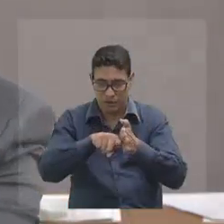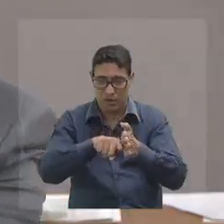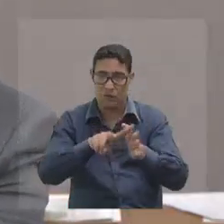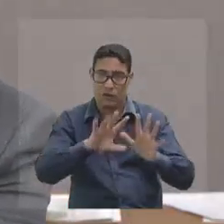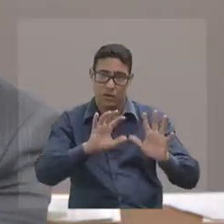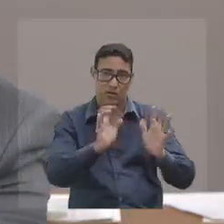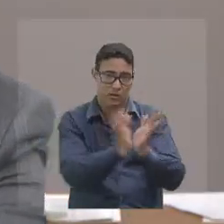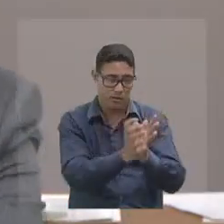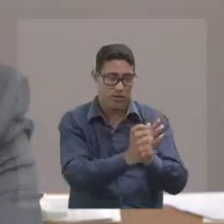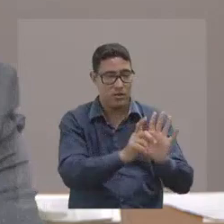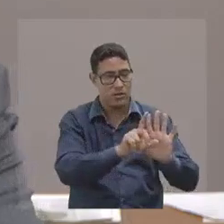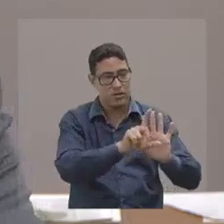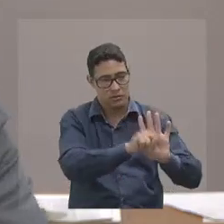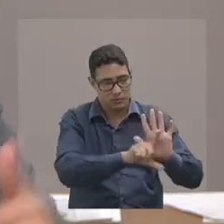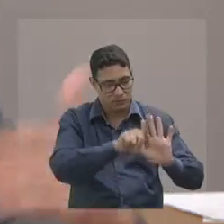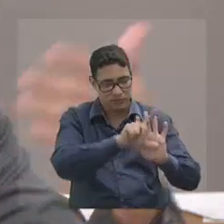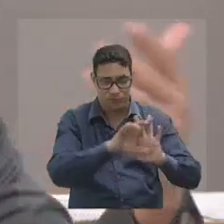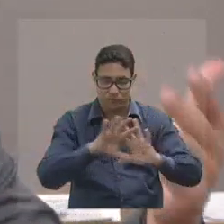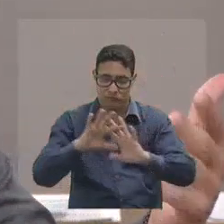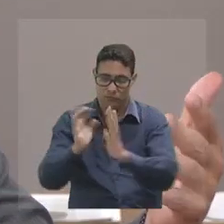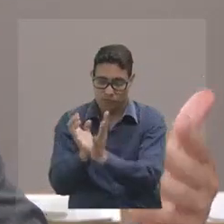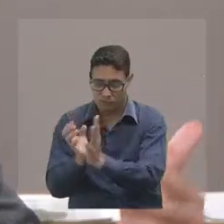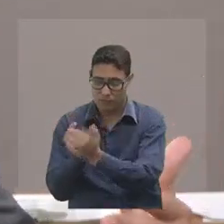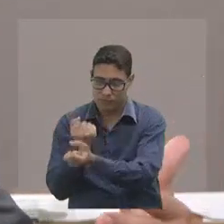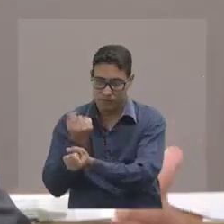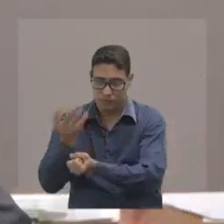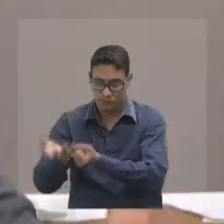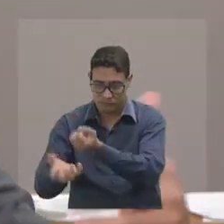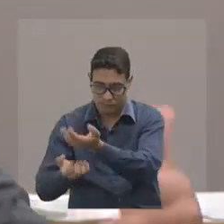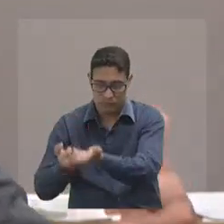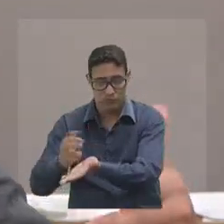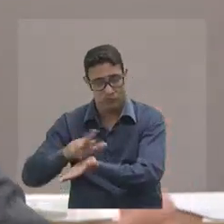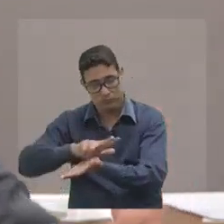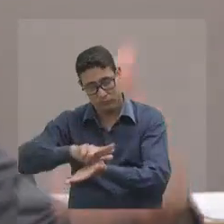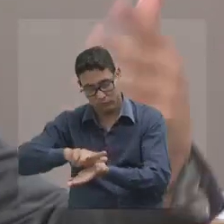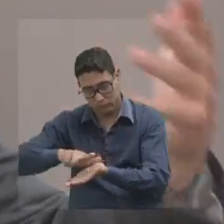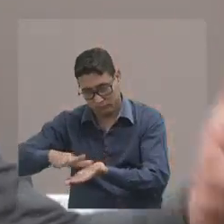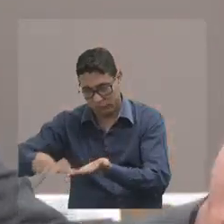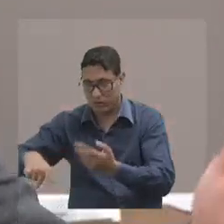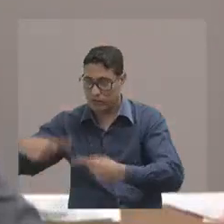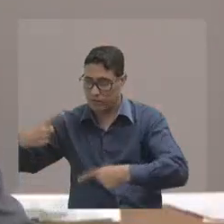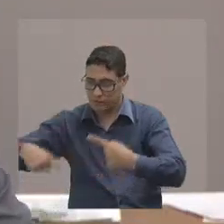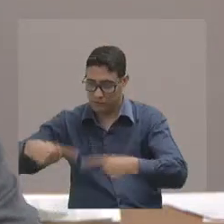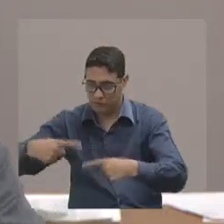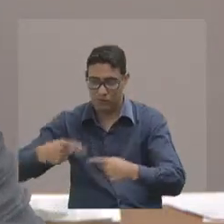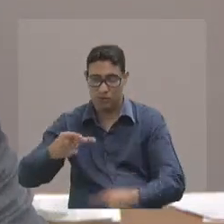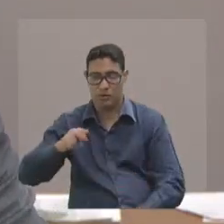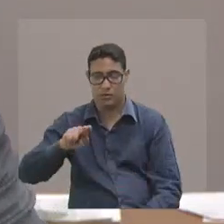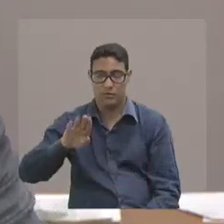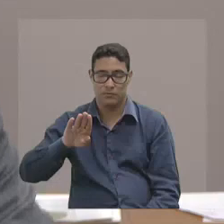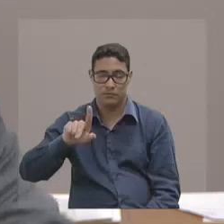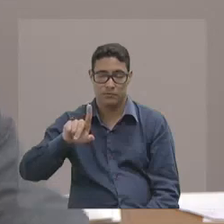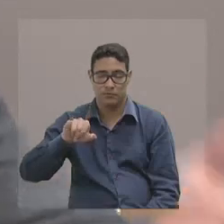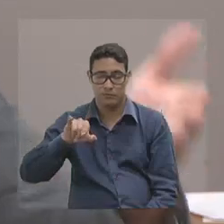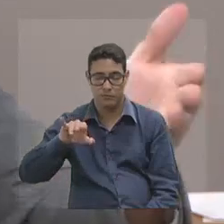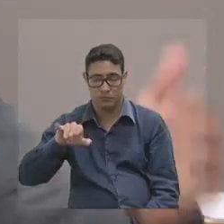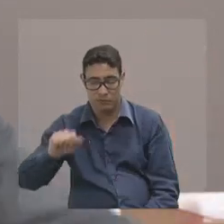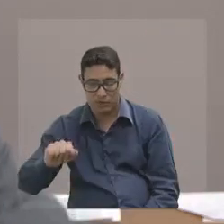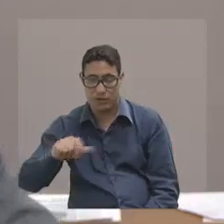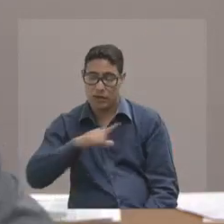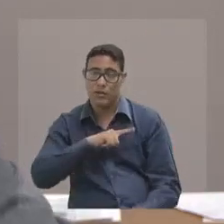de licenciamento e a parte das grandes entregas e das grandes entregas das políticas públicas que o Estado tem feito